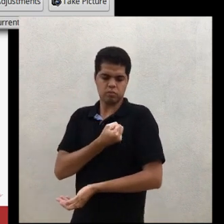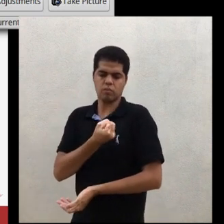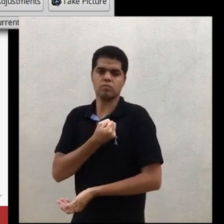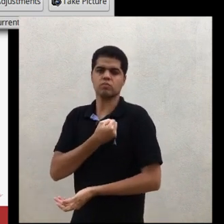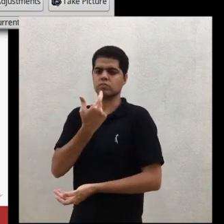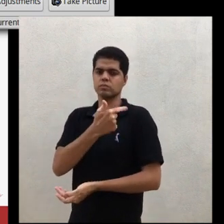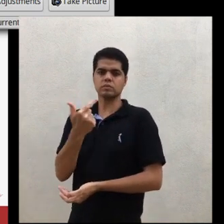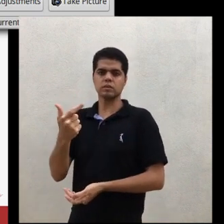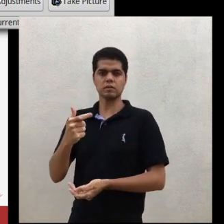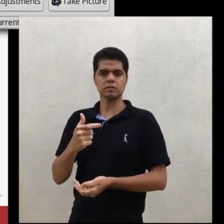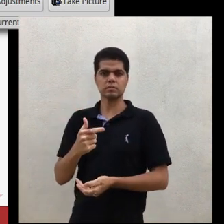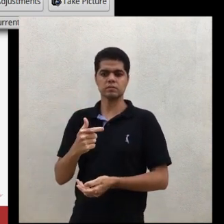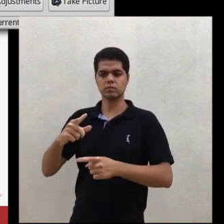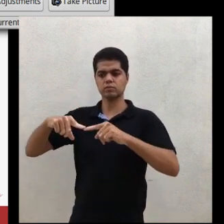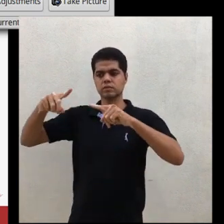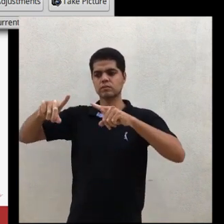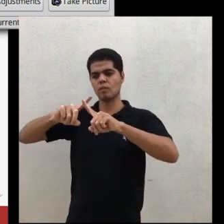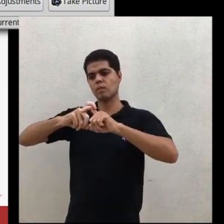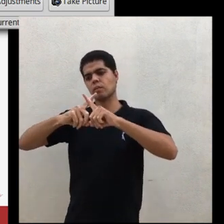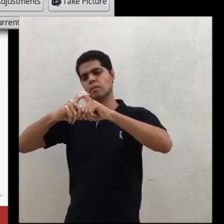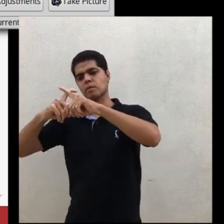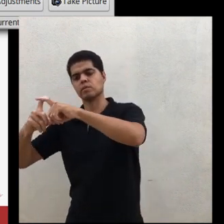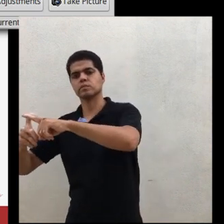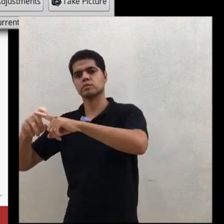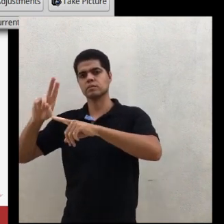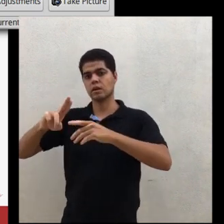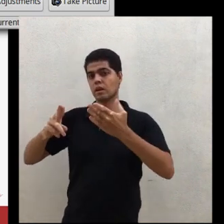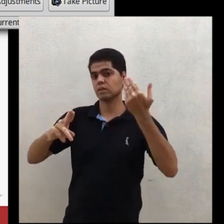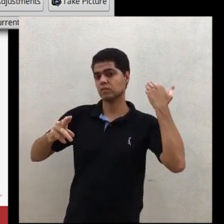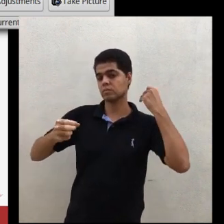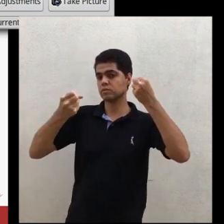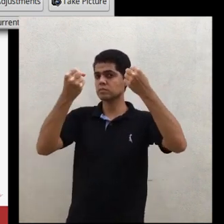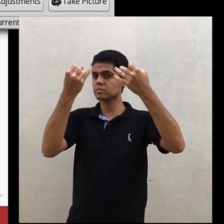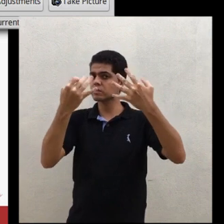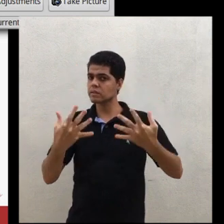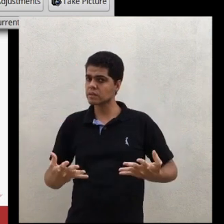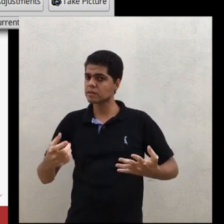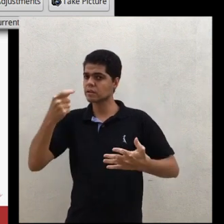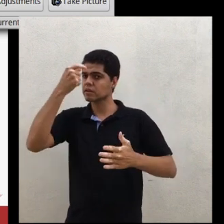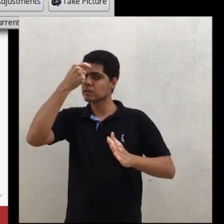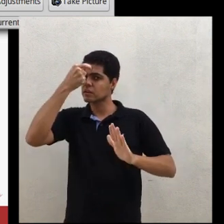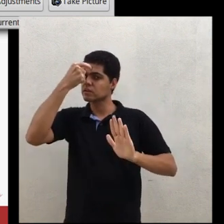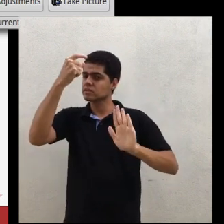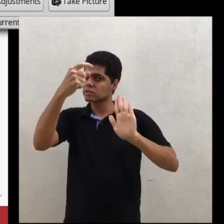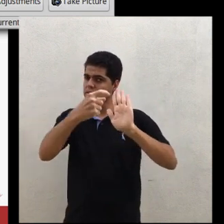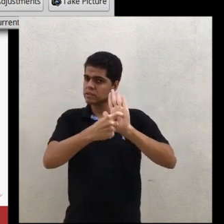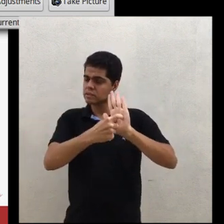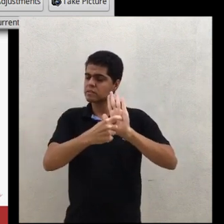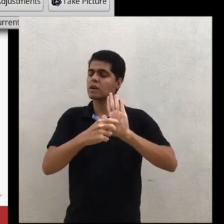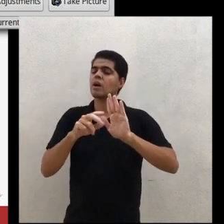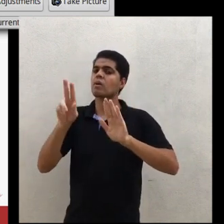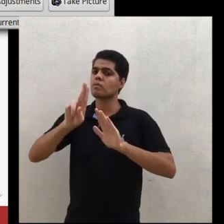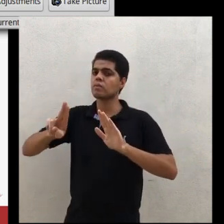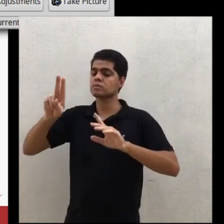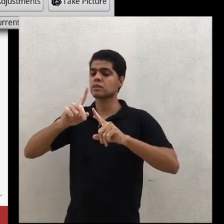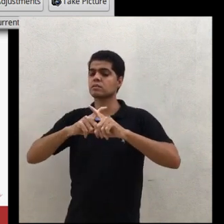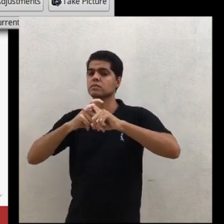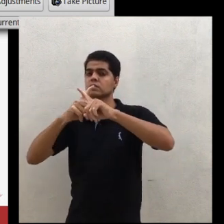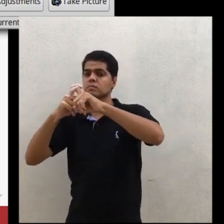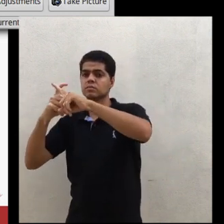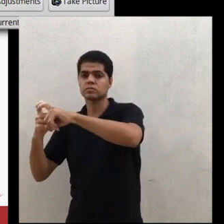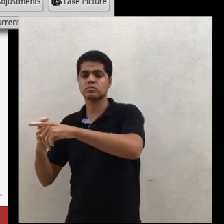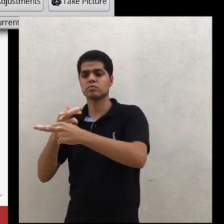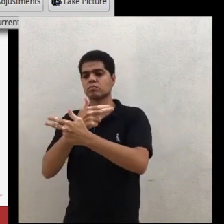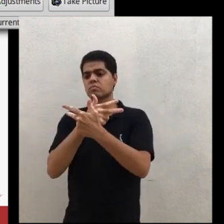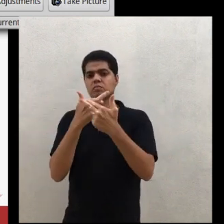que inteligência artificial trabalha muito com simbologia, né? Eu estou trabalhando com um símbolo aqui que é fraco,